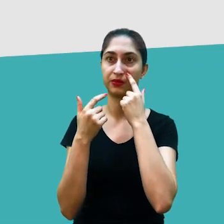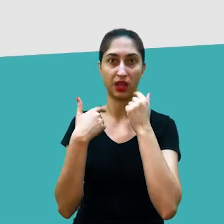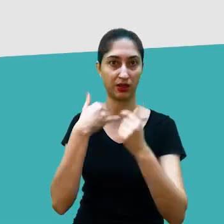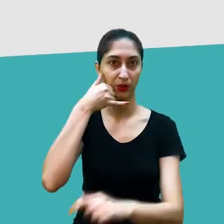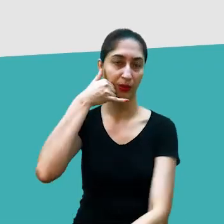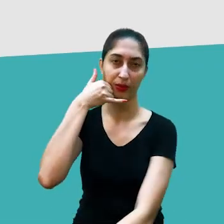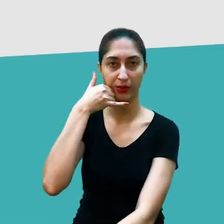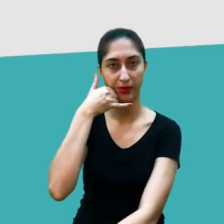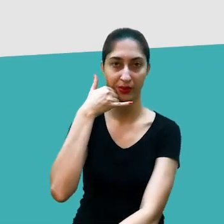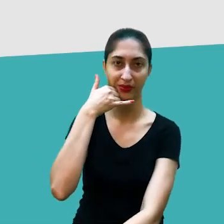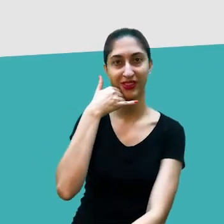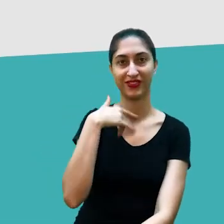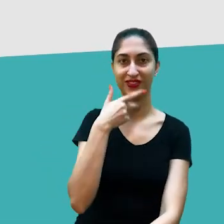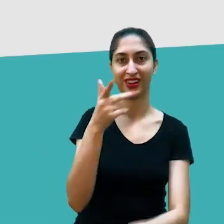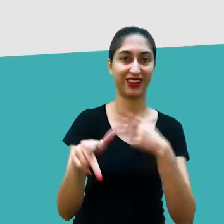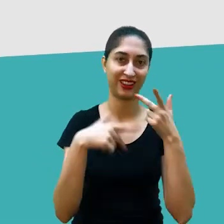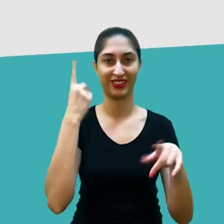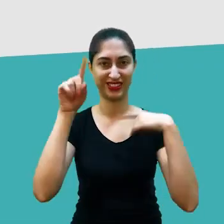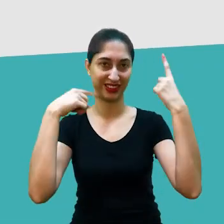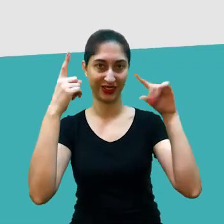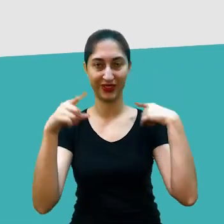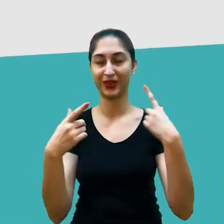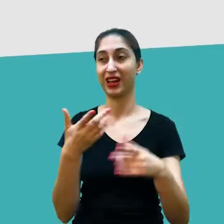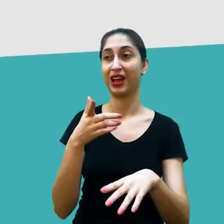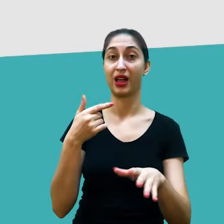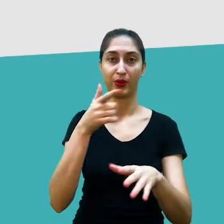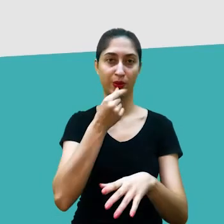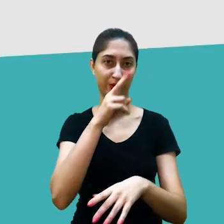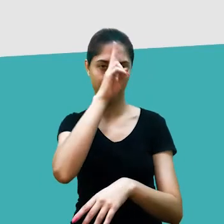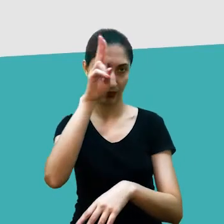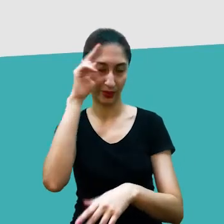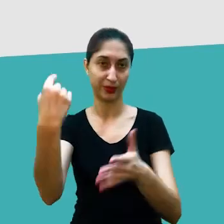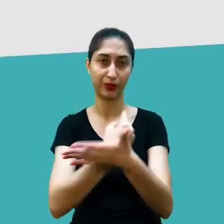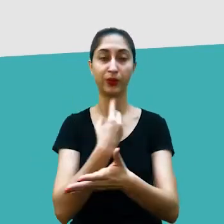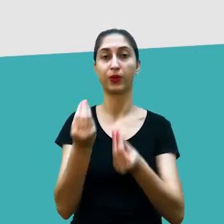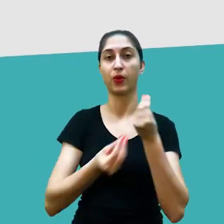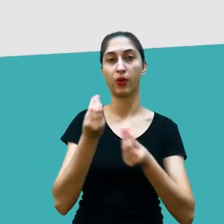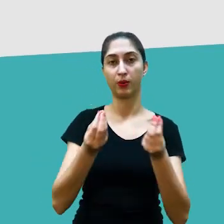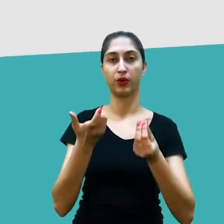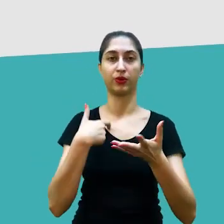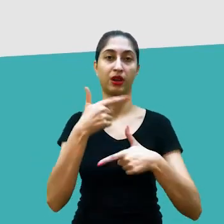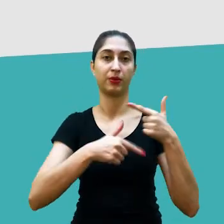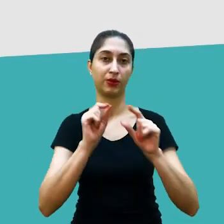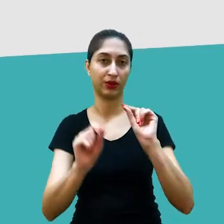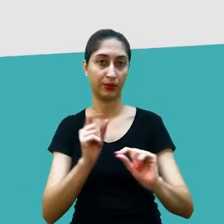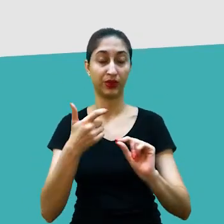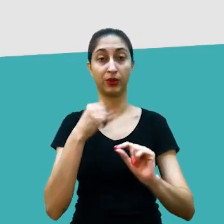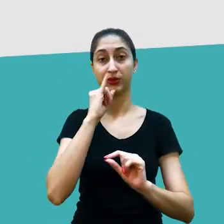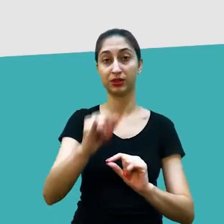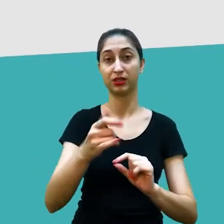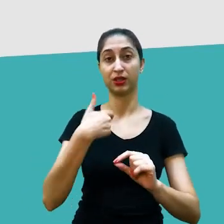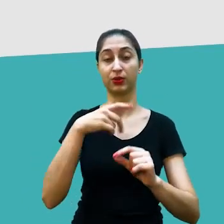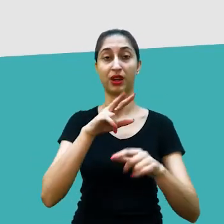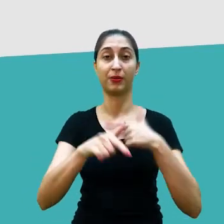sempre, a gente falando de coisas malucas. Aí eu falei: bom, eu trabalho com comportamento do consumidor. E eu pensei comigo: ai meu Deus, para